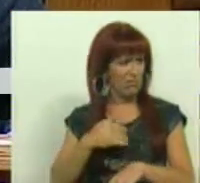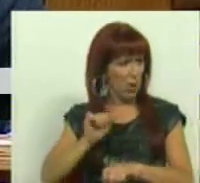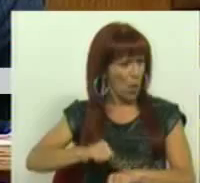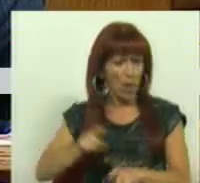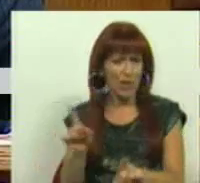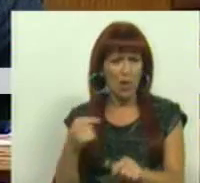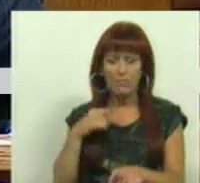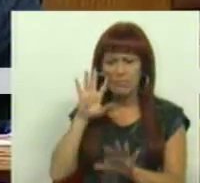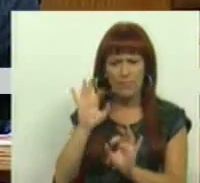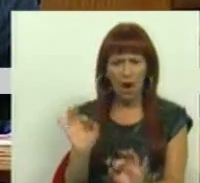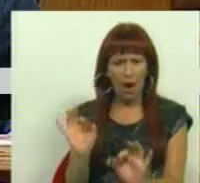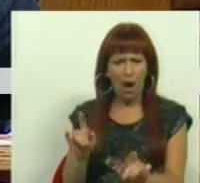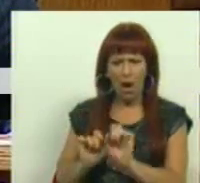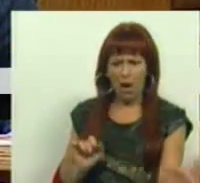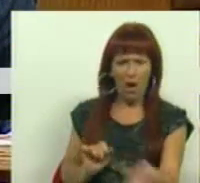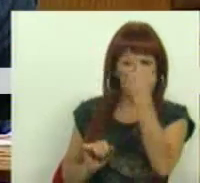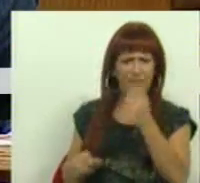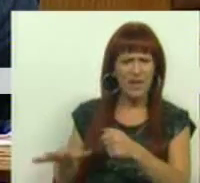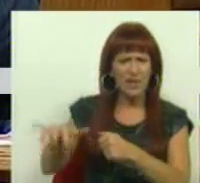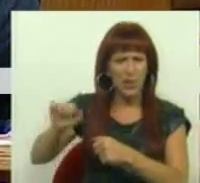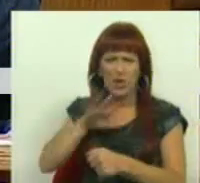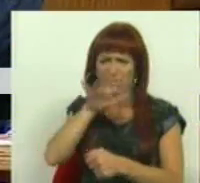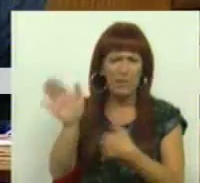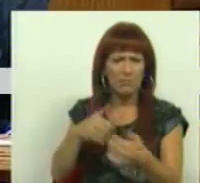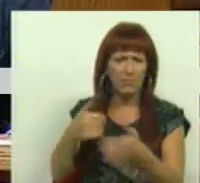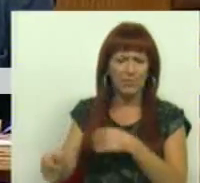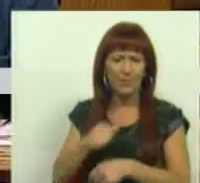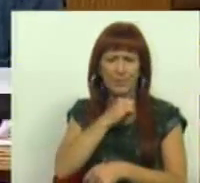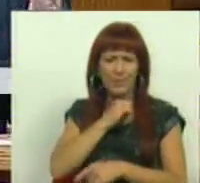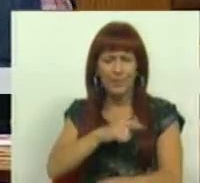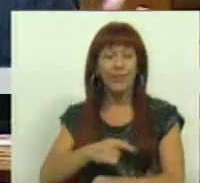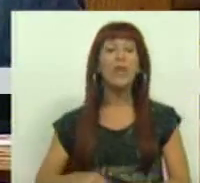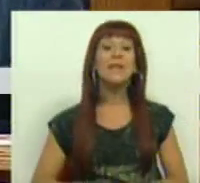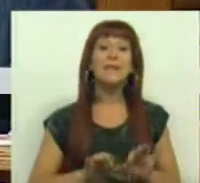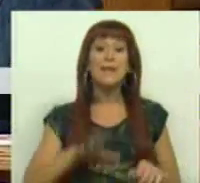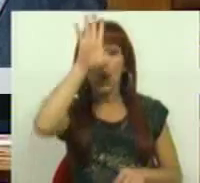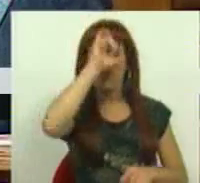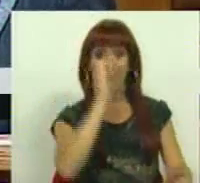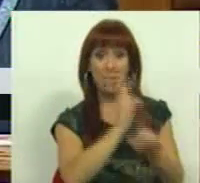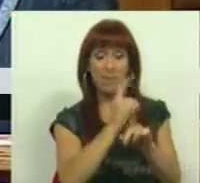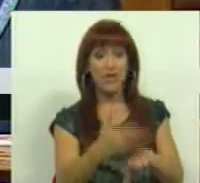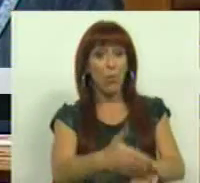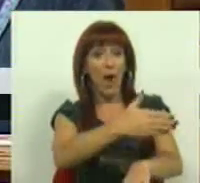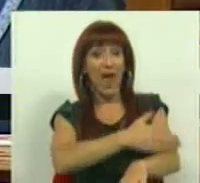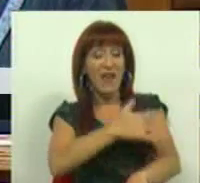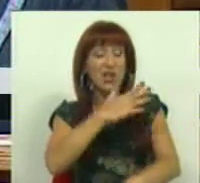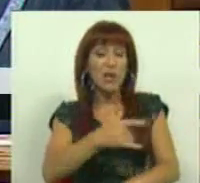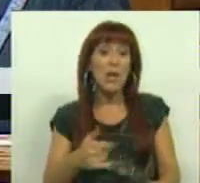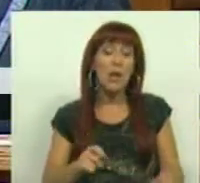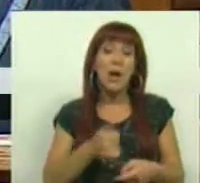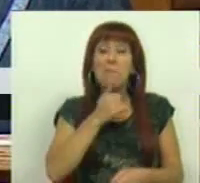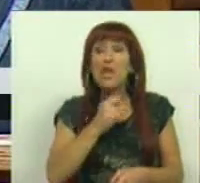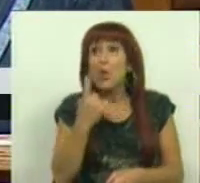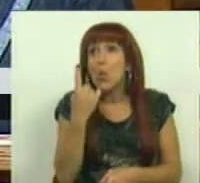ser acautelada a sua situação familiar. O mesmo governo que dizia que nenhuma